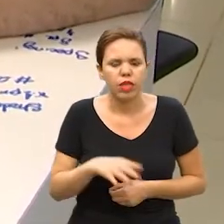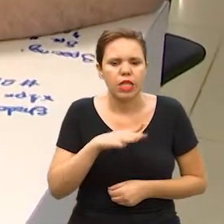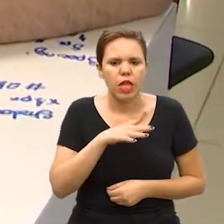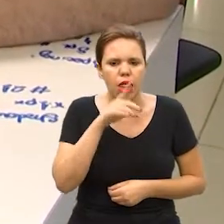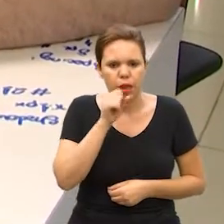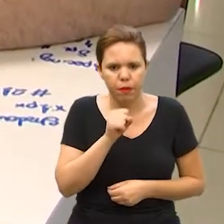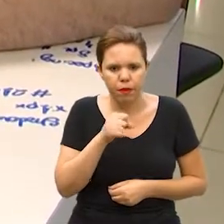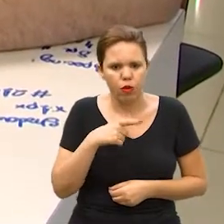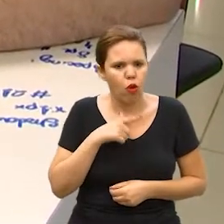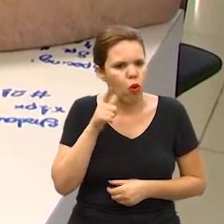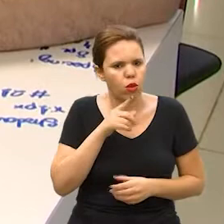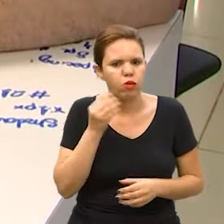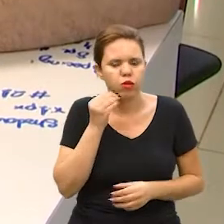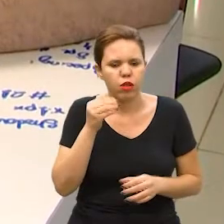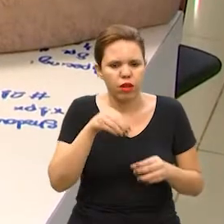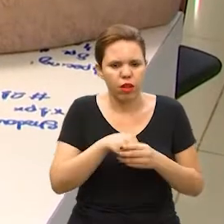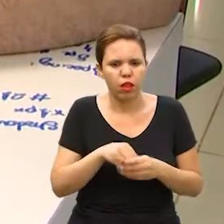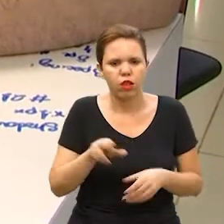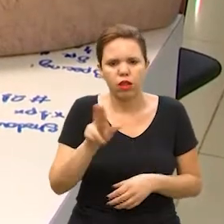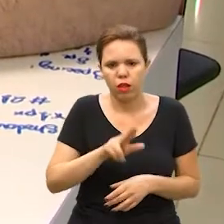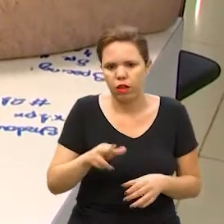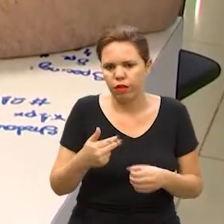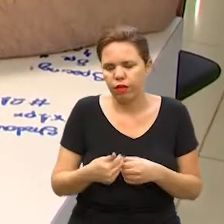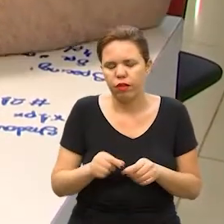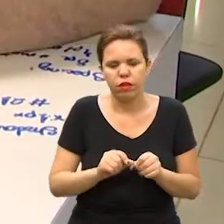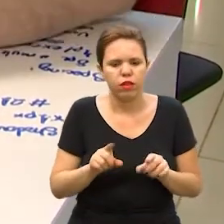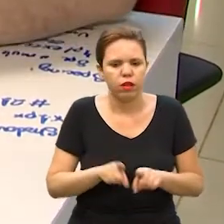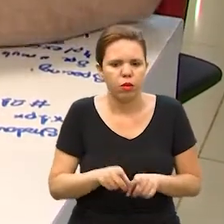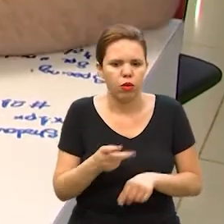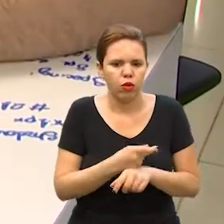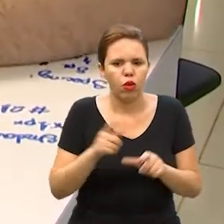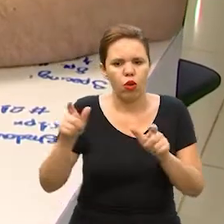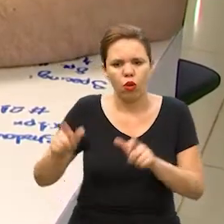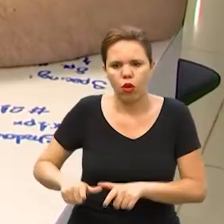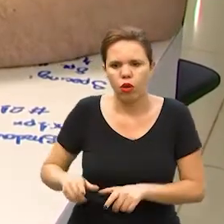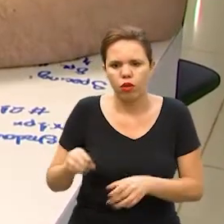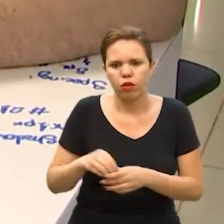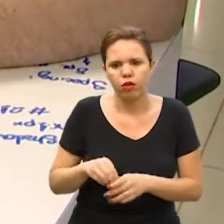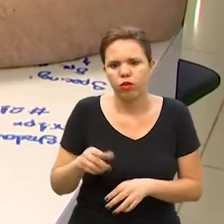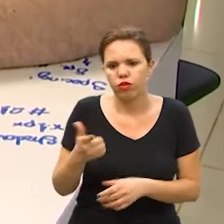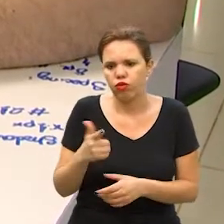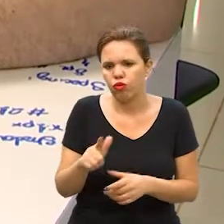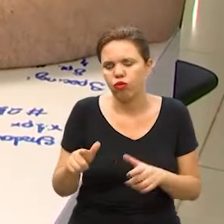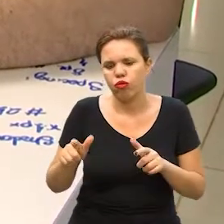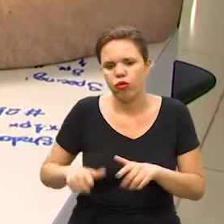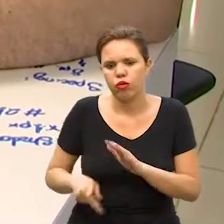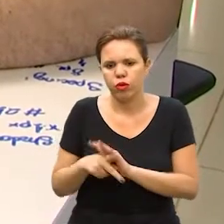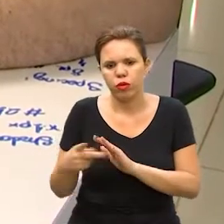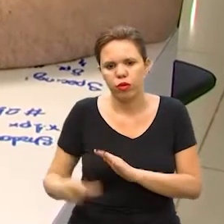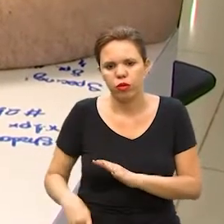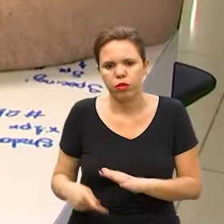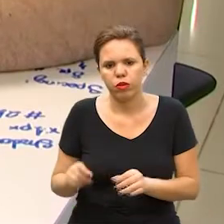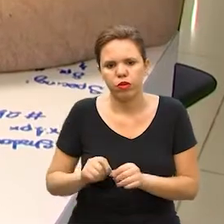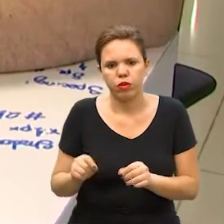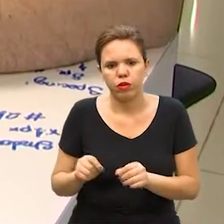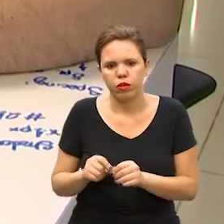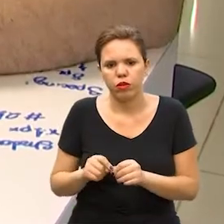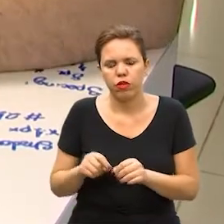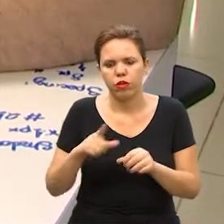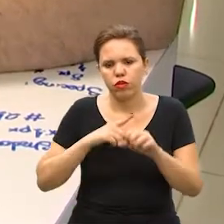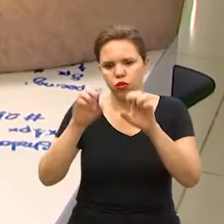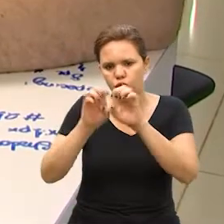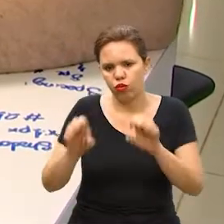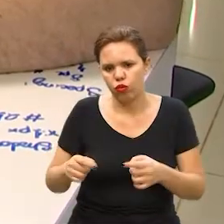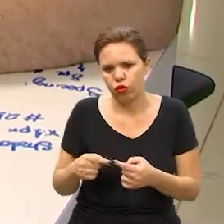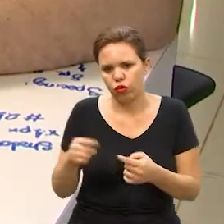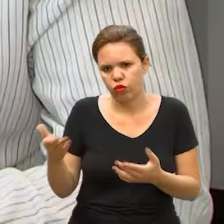não conseguiu um espaço dentro da universidade, a gente procurou um espaço dentro da universidade, mas não tinha uma incubadora formatada dessa forma, a gente